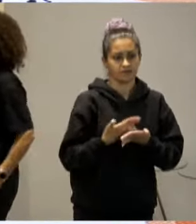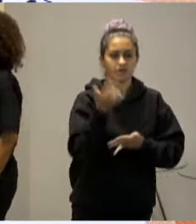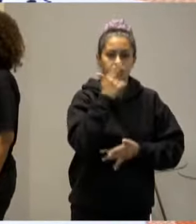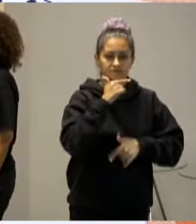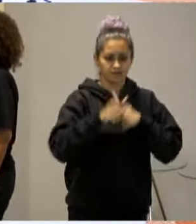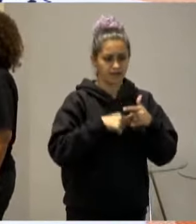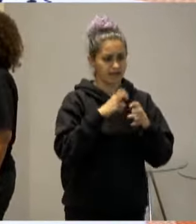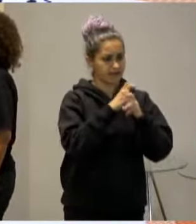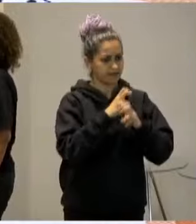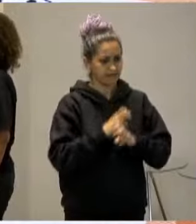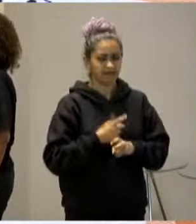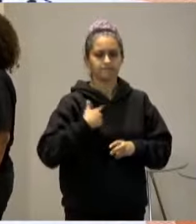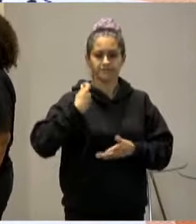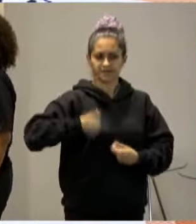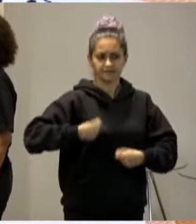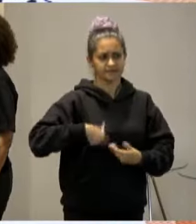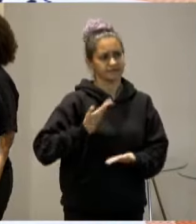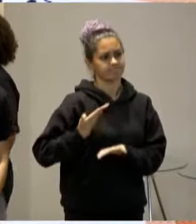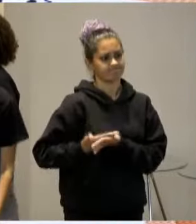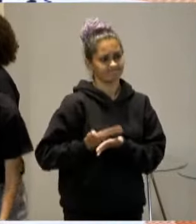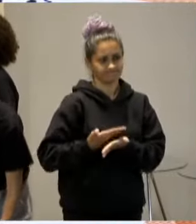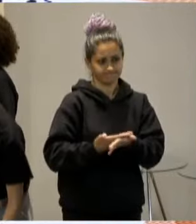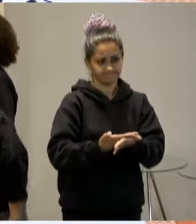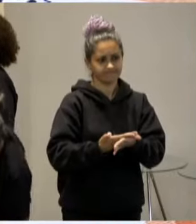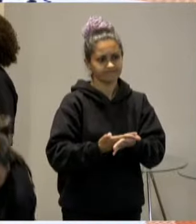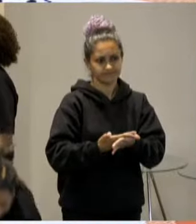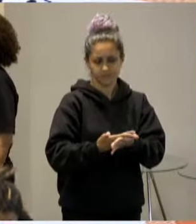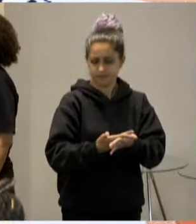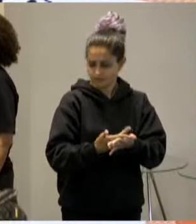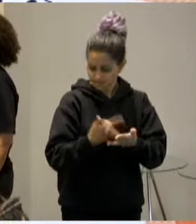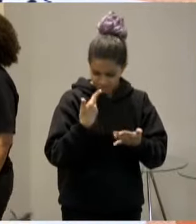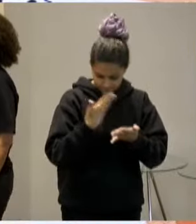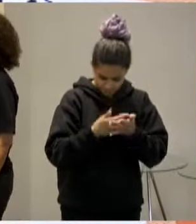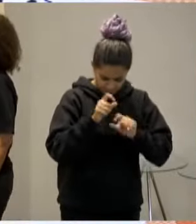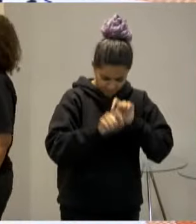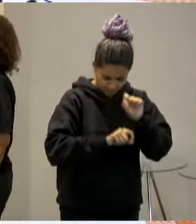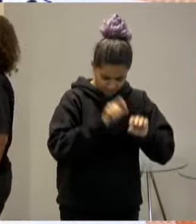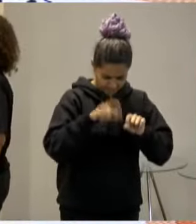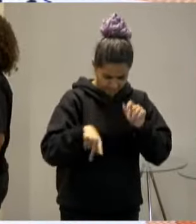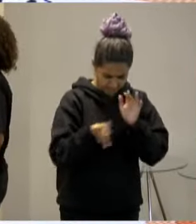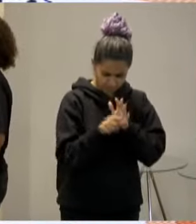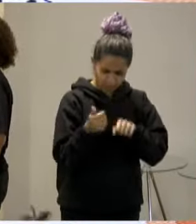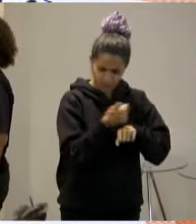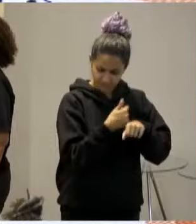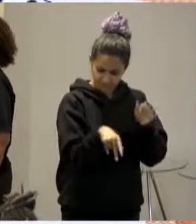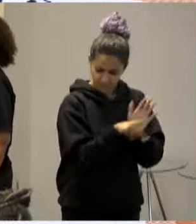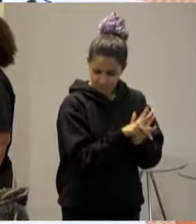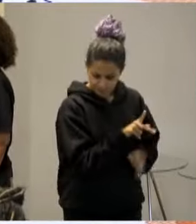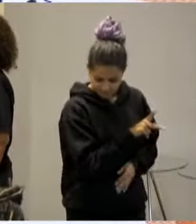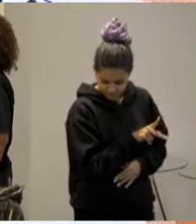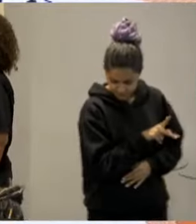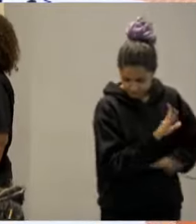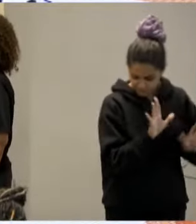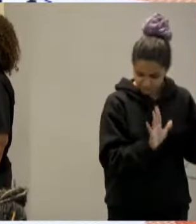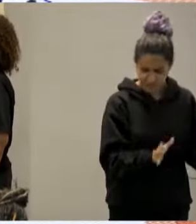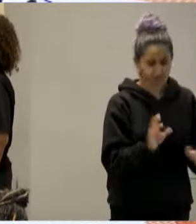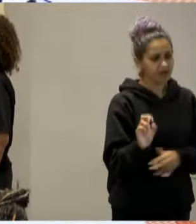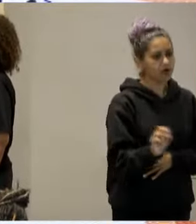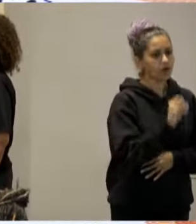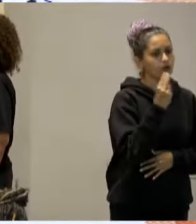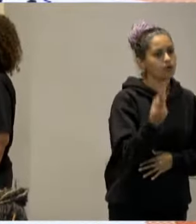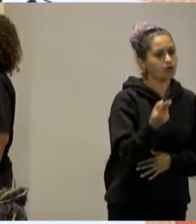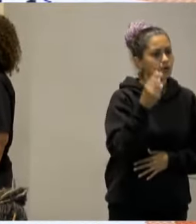heré exige estudar. E estudar é inerente à nossa profissão de professora, ou de professor,